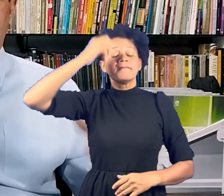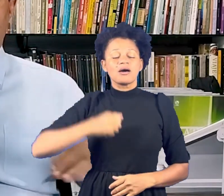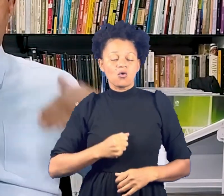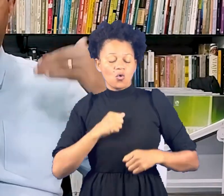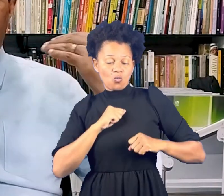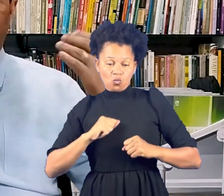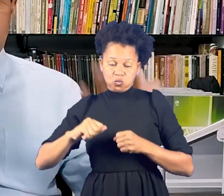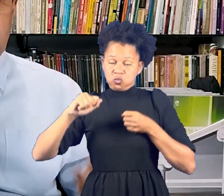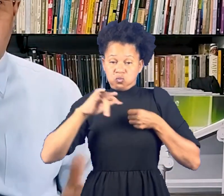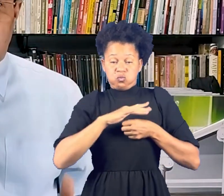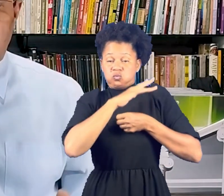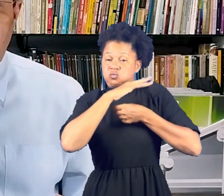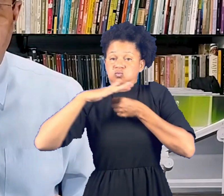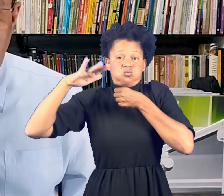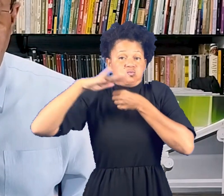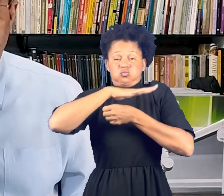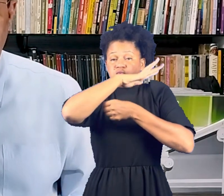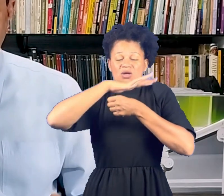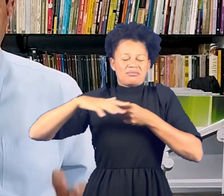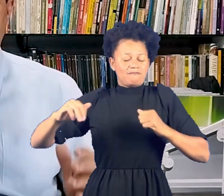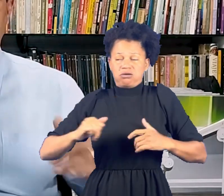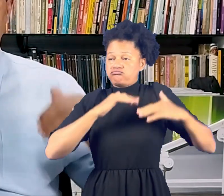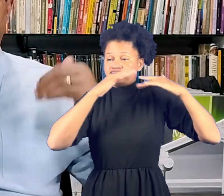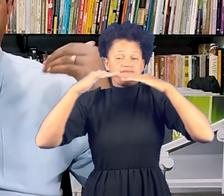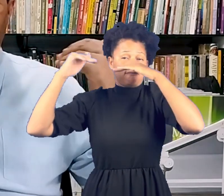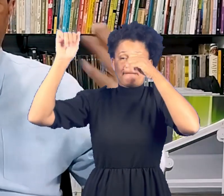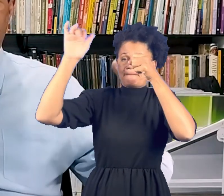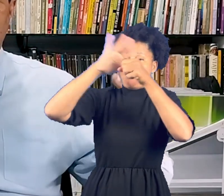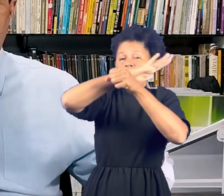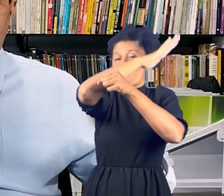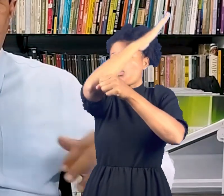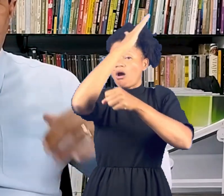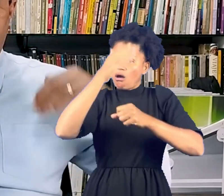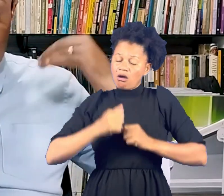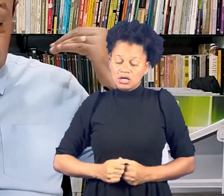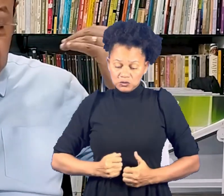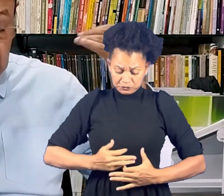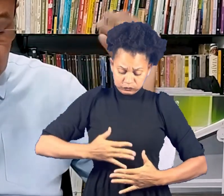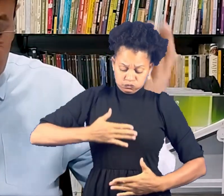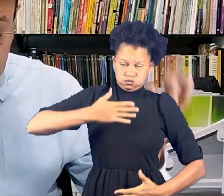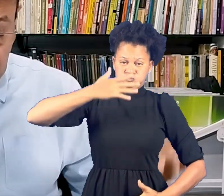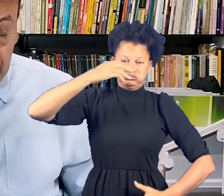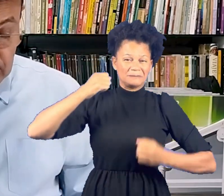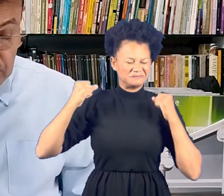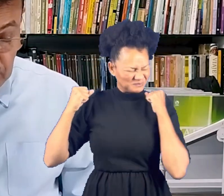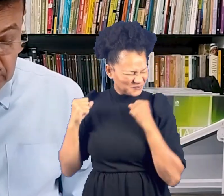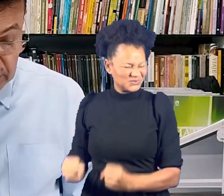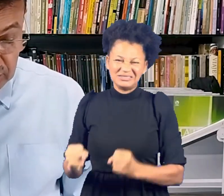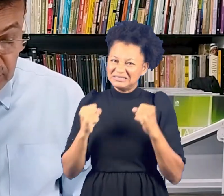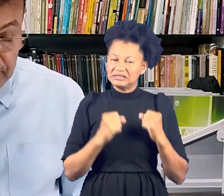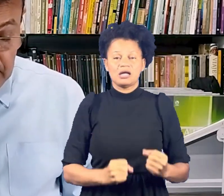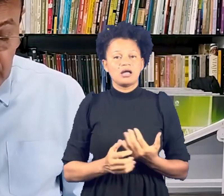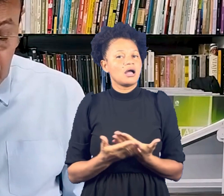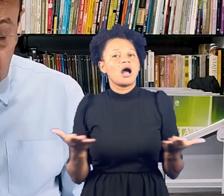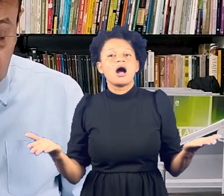Santo, transbordando. Para nós, avivamento fala de transbordamento, de revestimento de poder, né? Nós